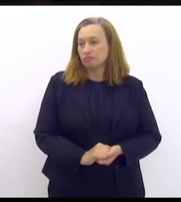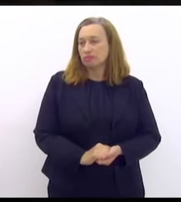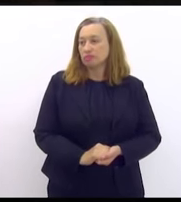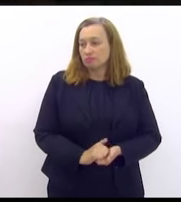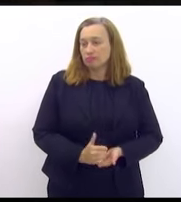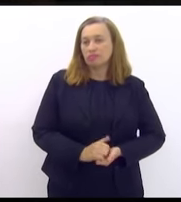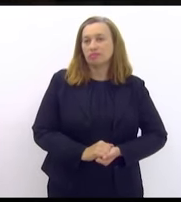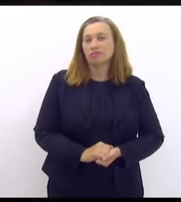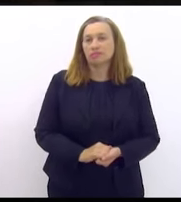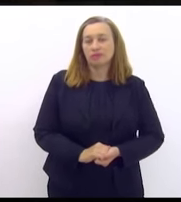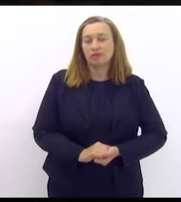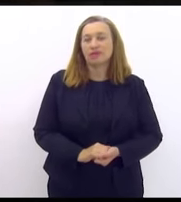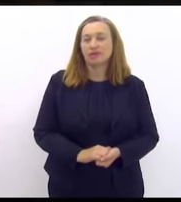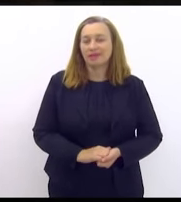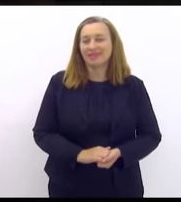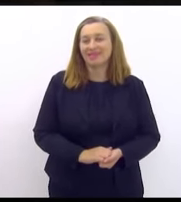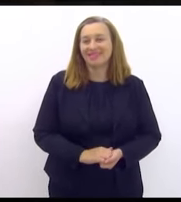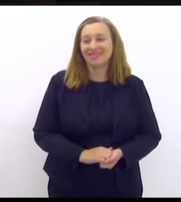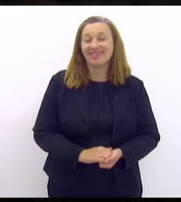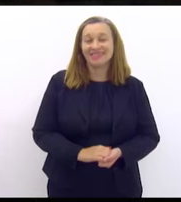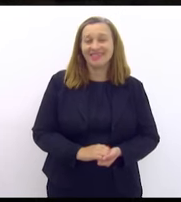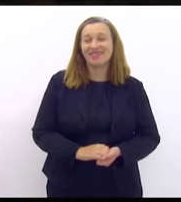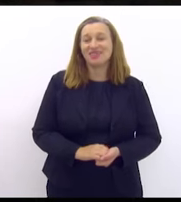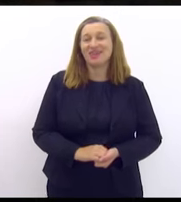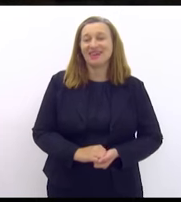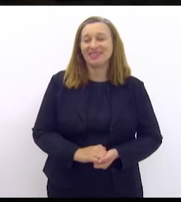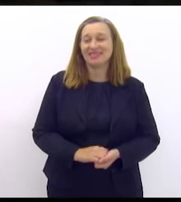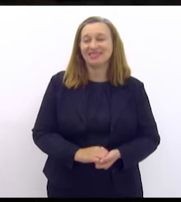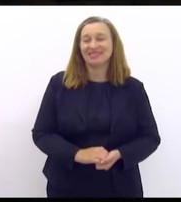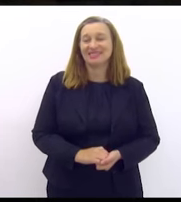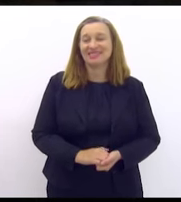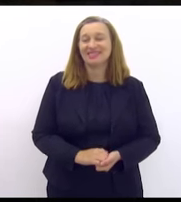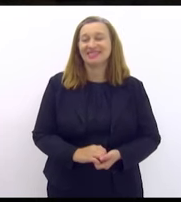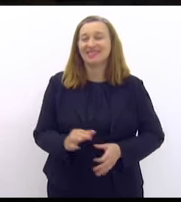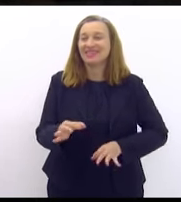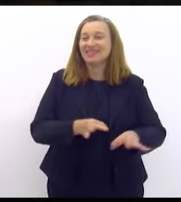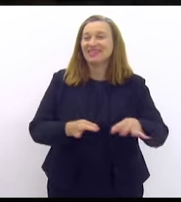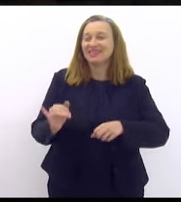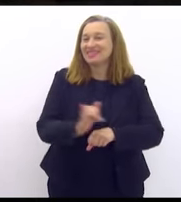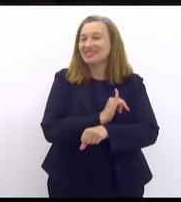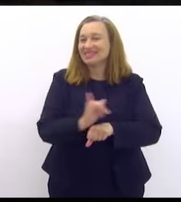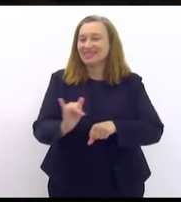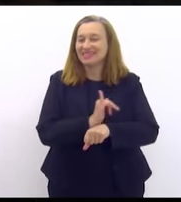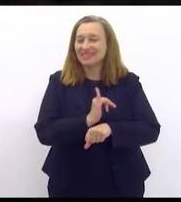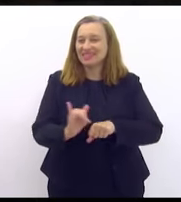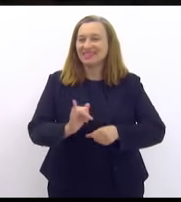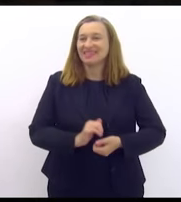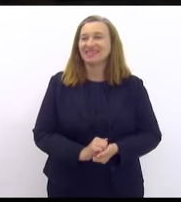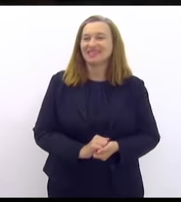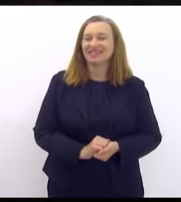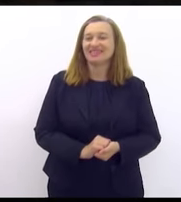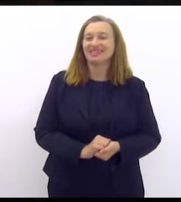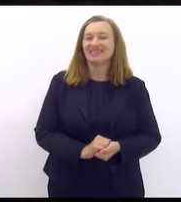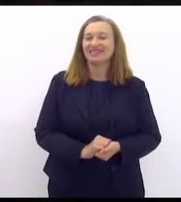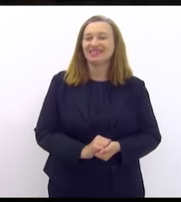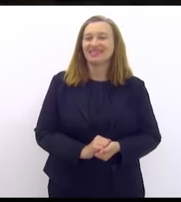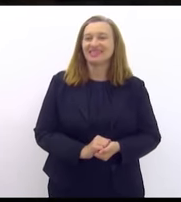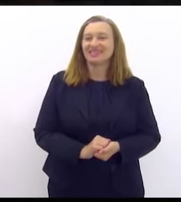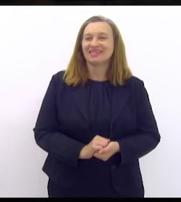Eliomar Coelho. Dito isso, o plano estratégico é